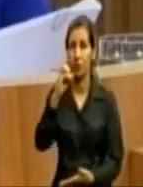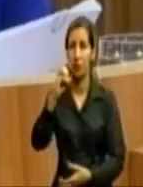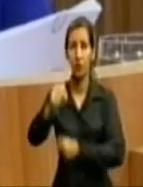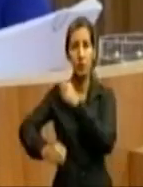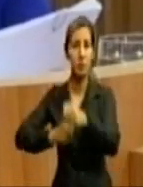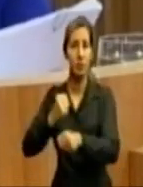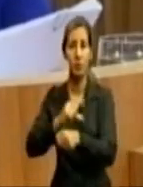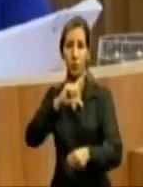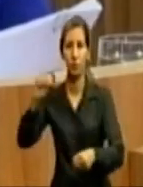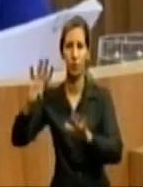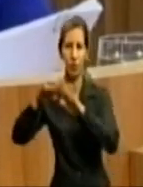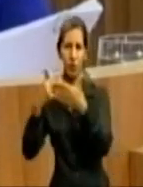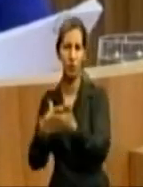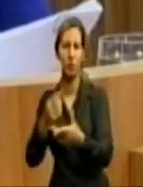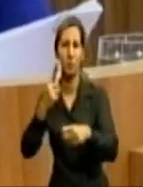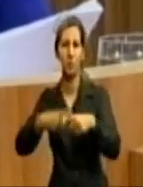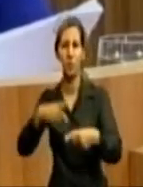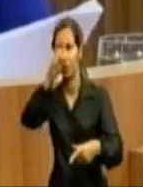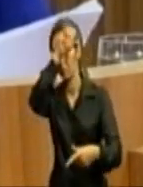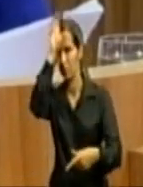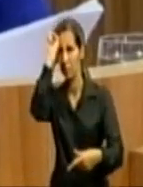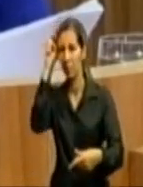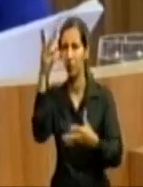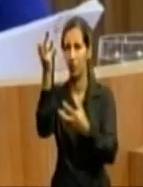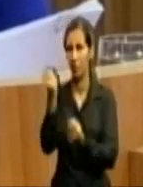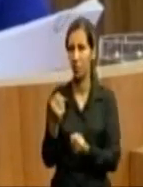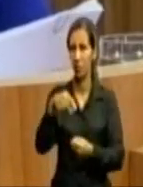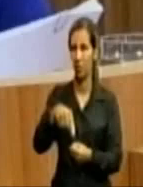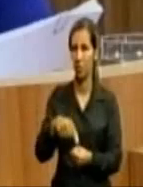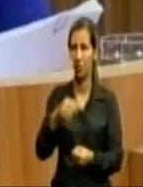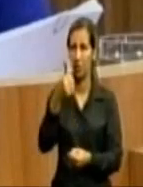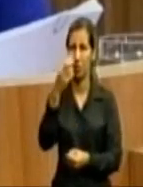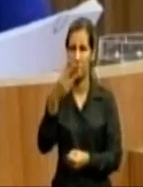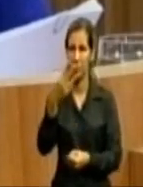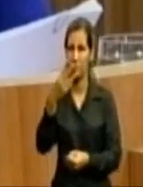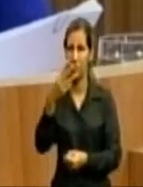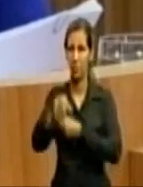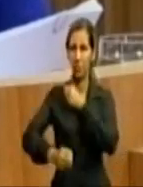escola, por que o prefeito que não garantiu as vagas para essas crianças não pode passar 3 anos sem se candidatar?